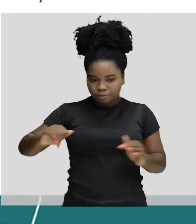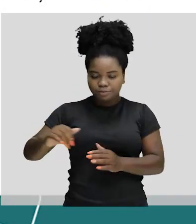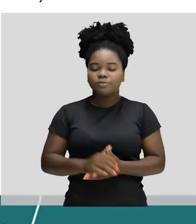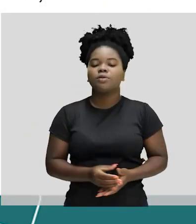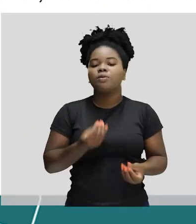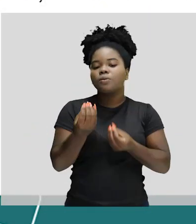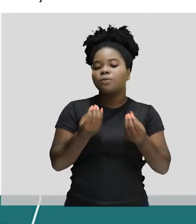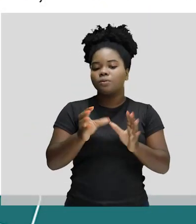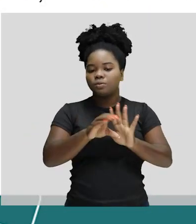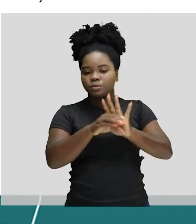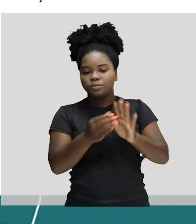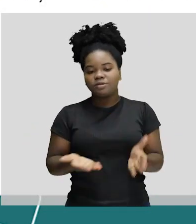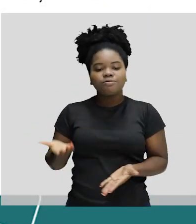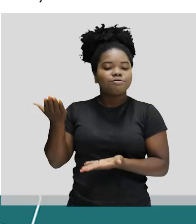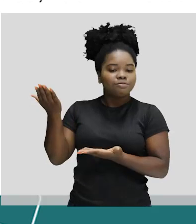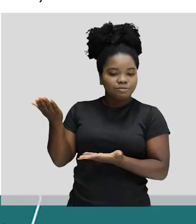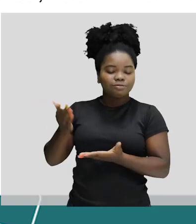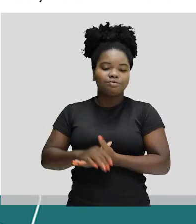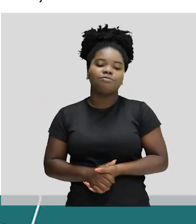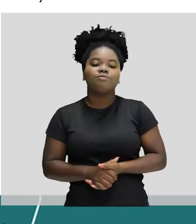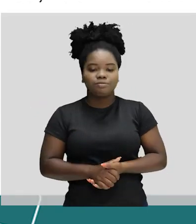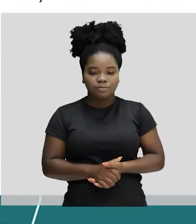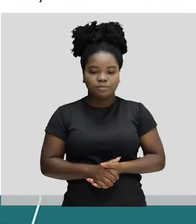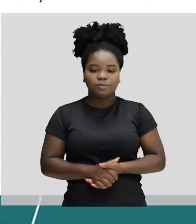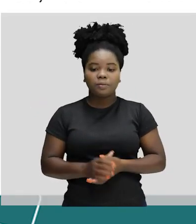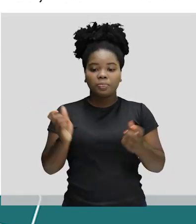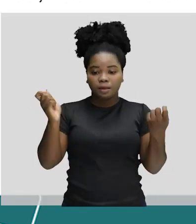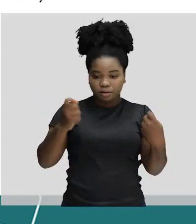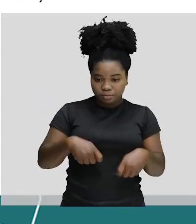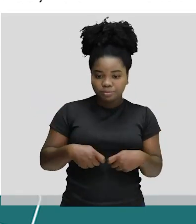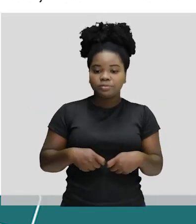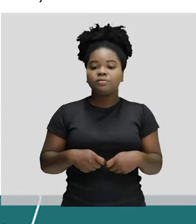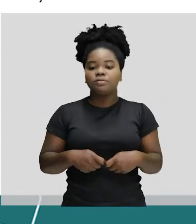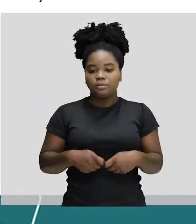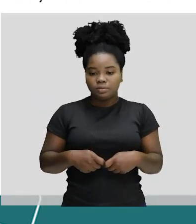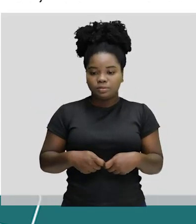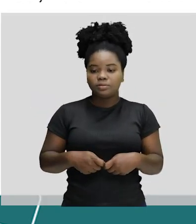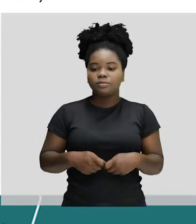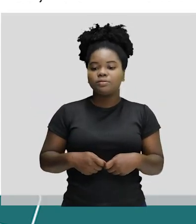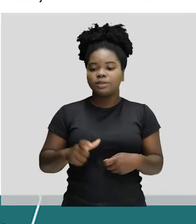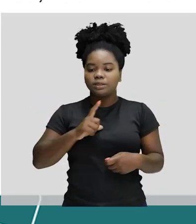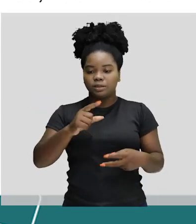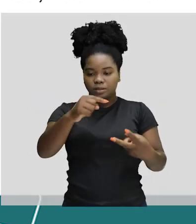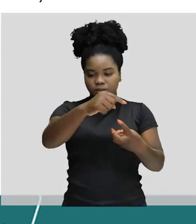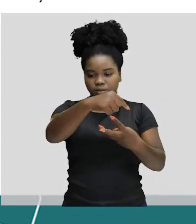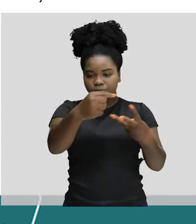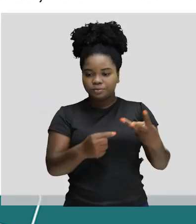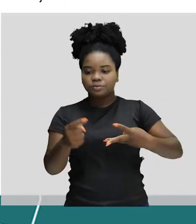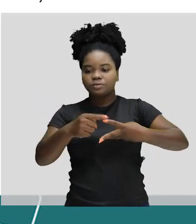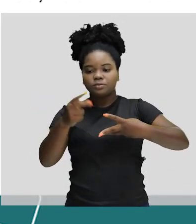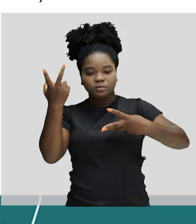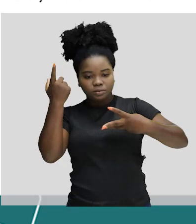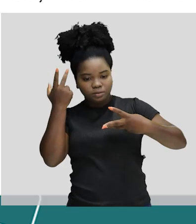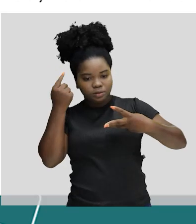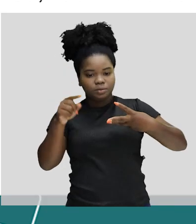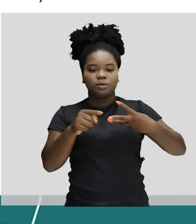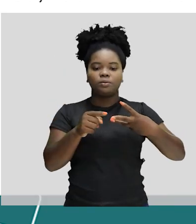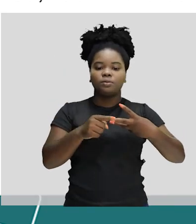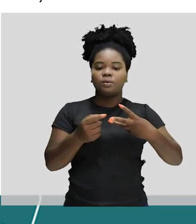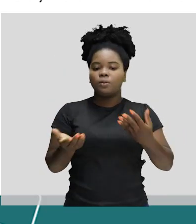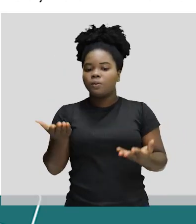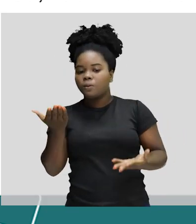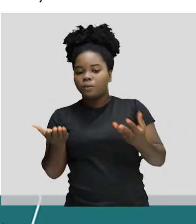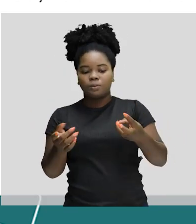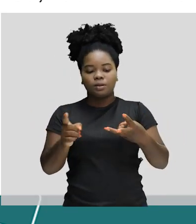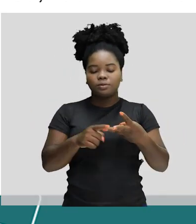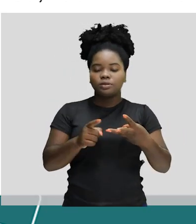um adjetivo pode ser flexionado em 3 níveis: normal, comparativo e superlativo. O